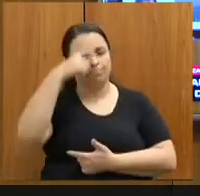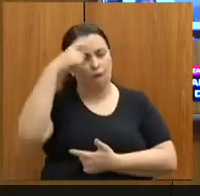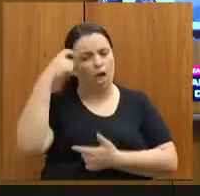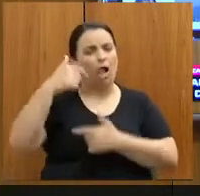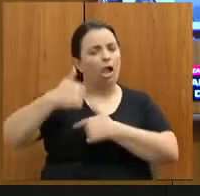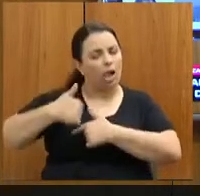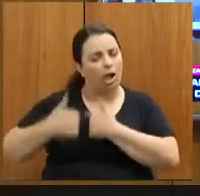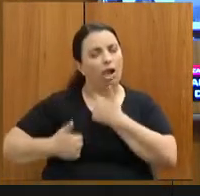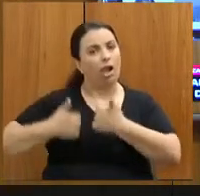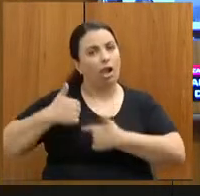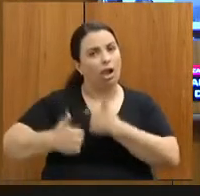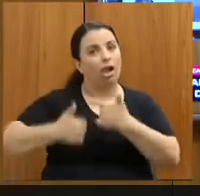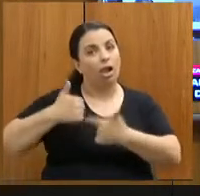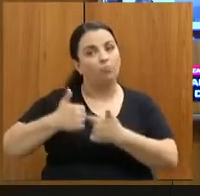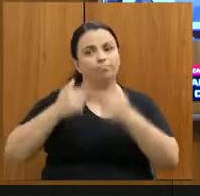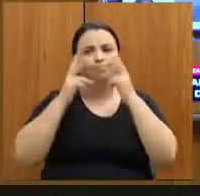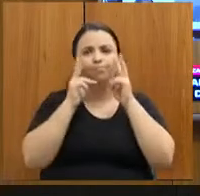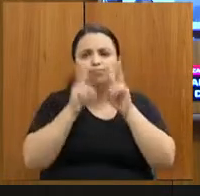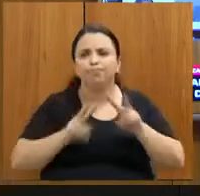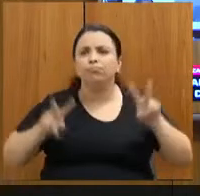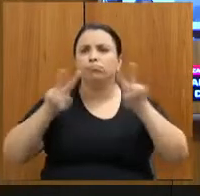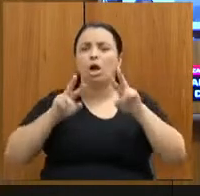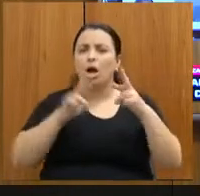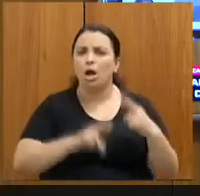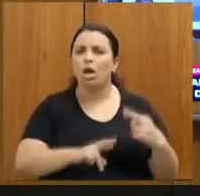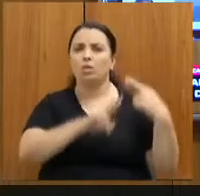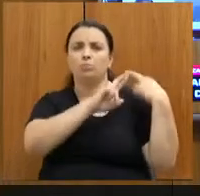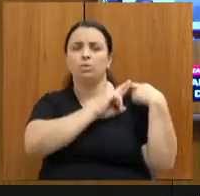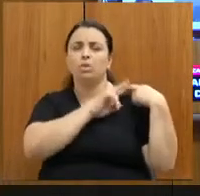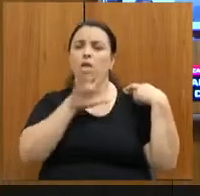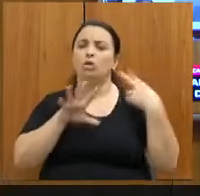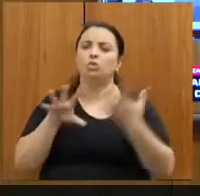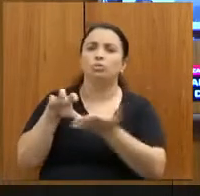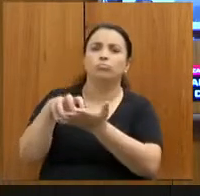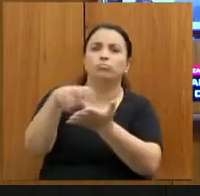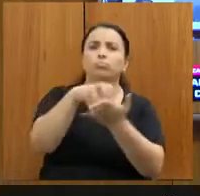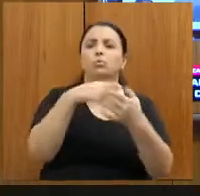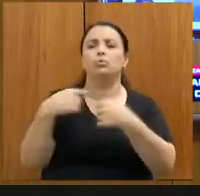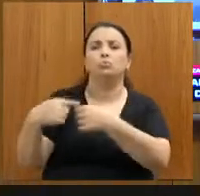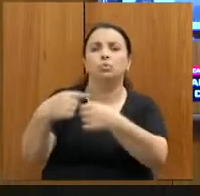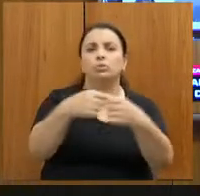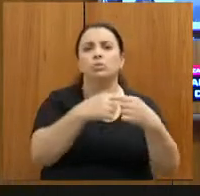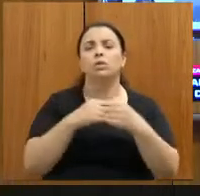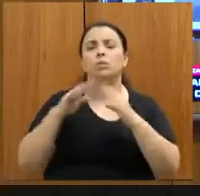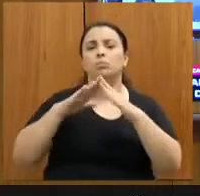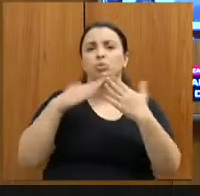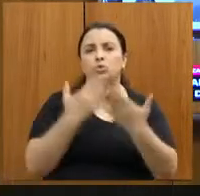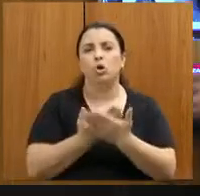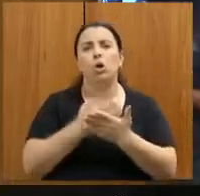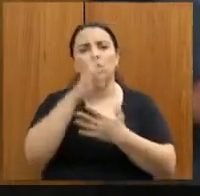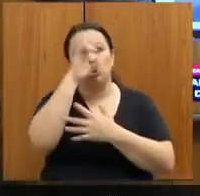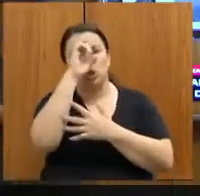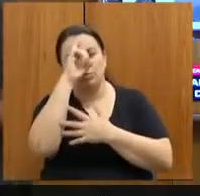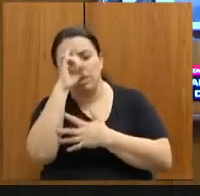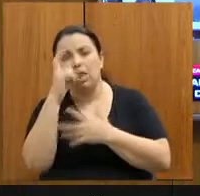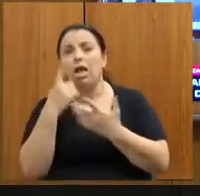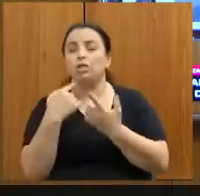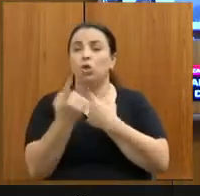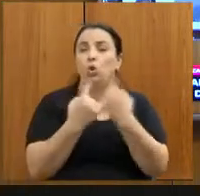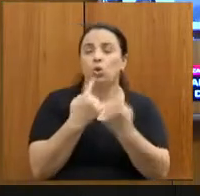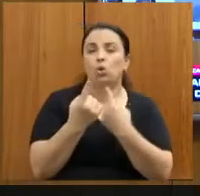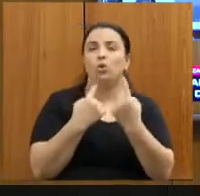responsabilidade para os municípios para as nossas escolas para os nossos hospitais para os nossos rodovias